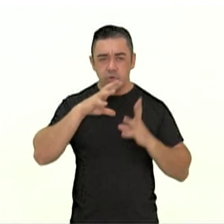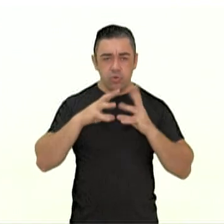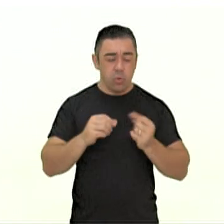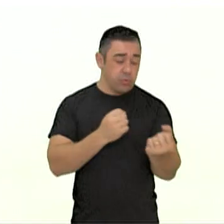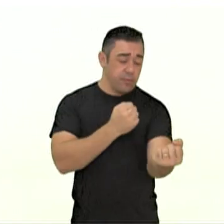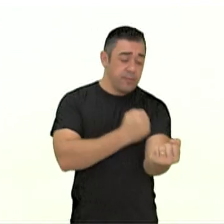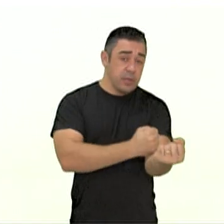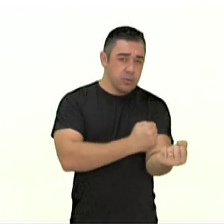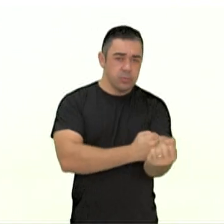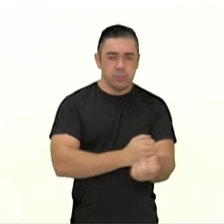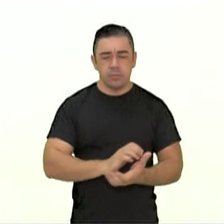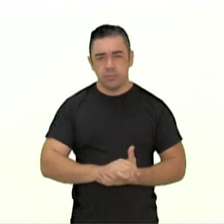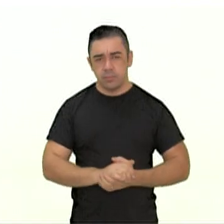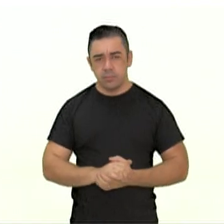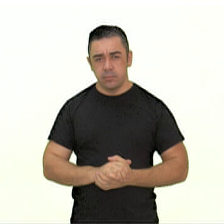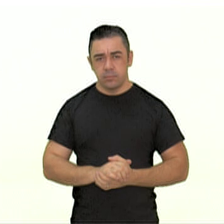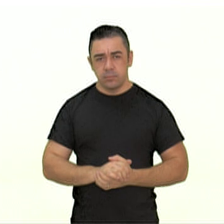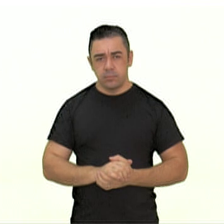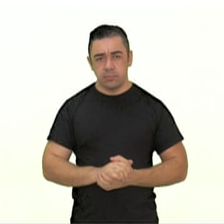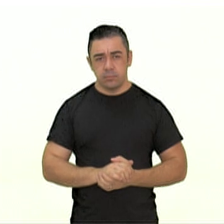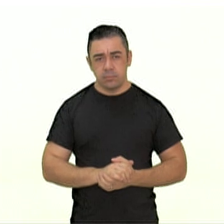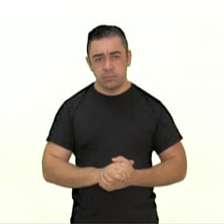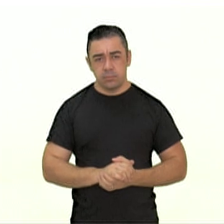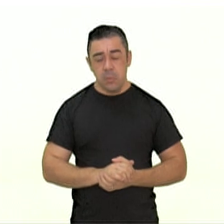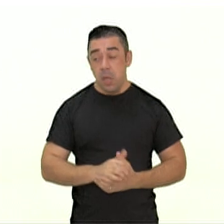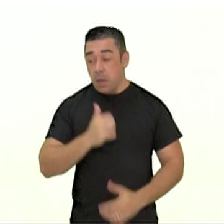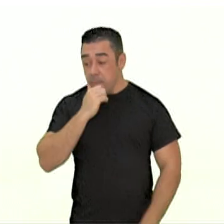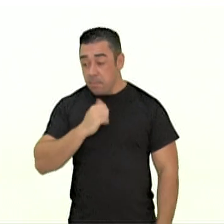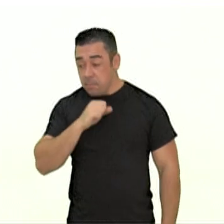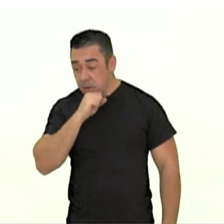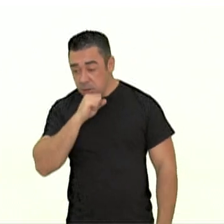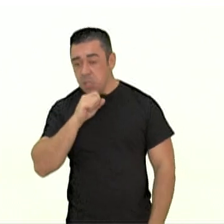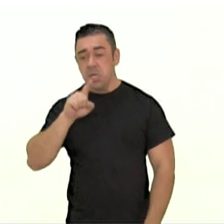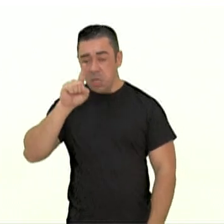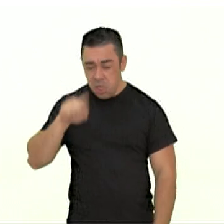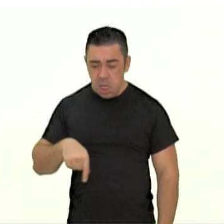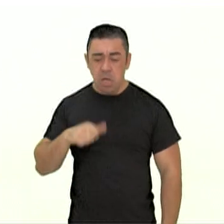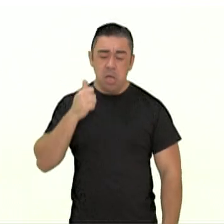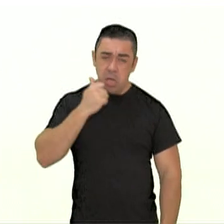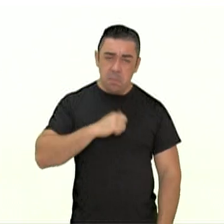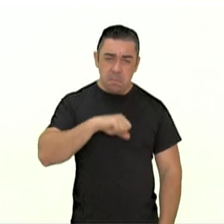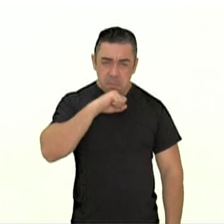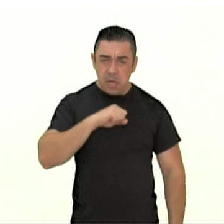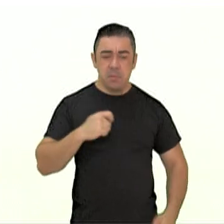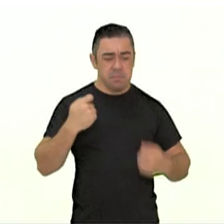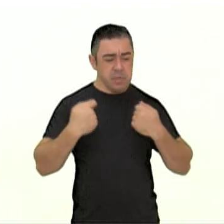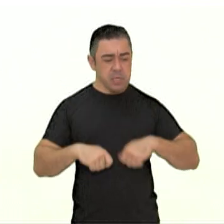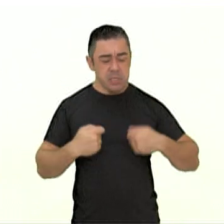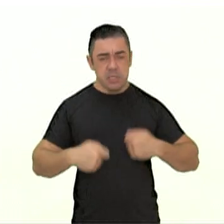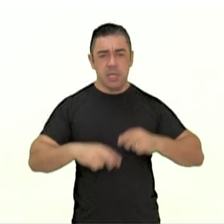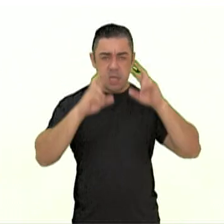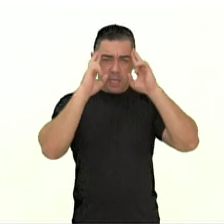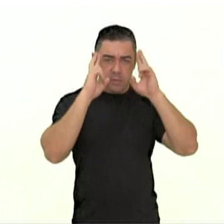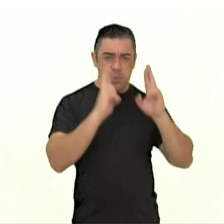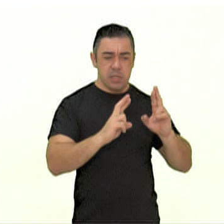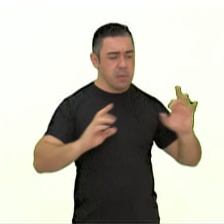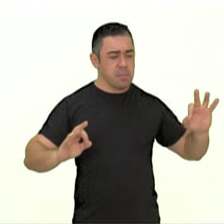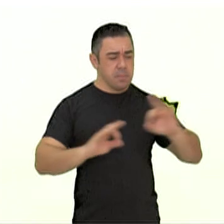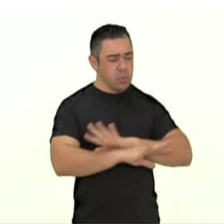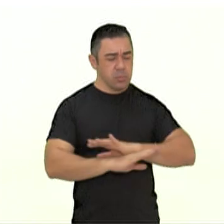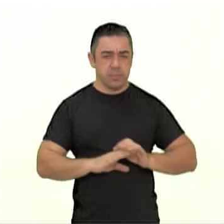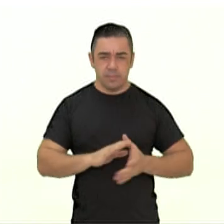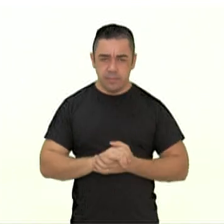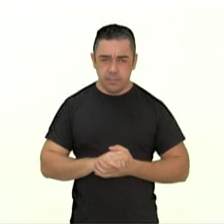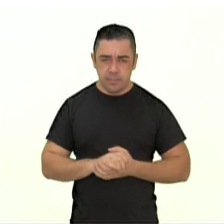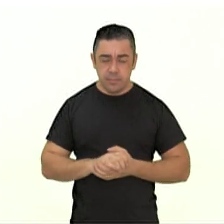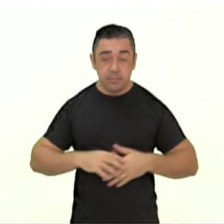Correto. Se eu chegar e falar, mãe é mãe e é preciso respeitá-la e pronto.